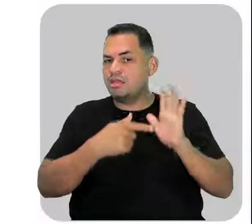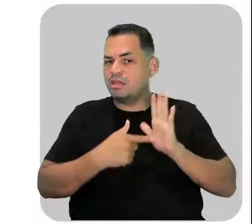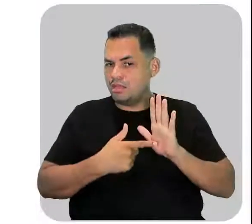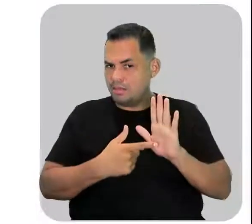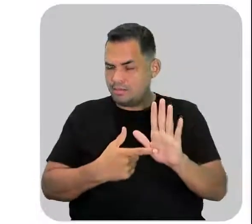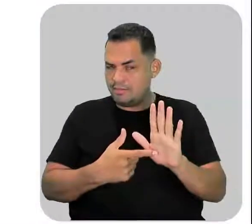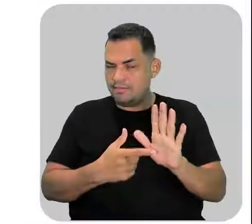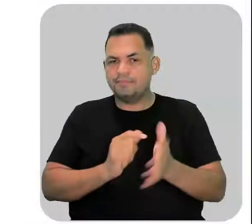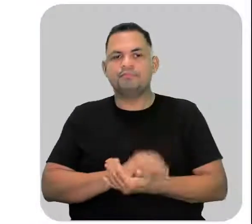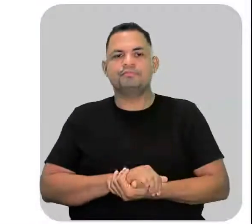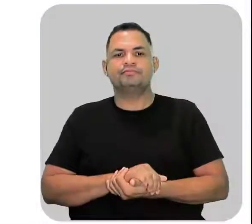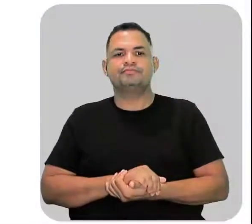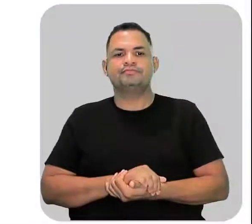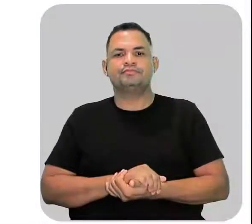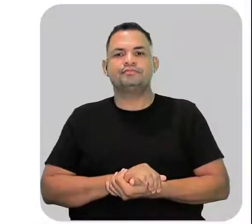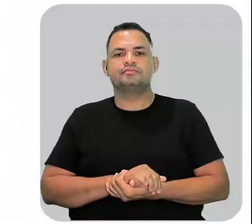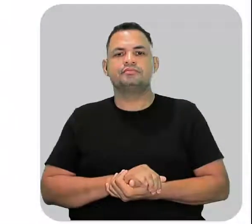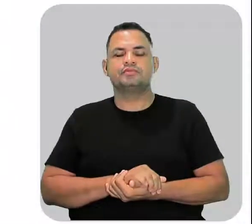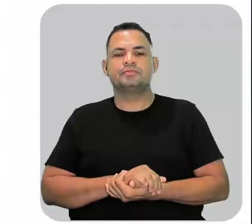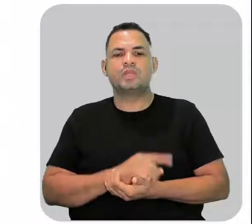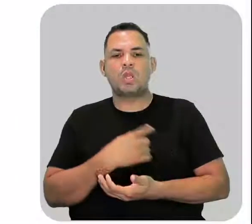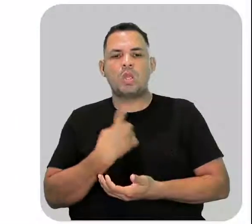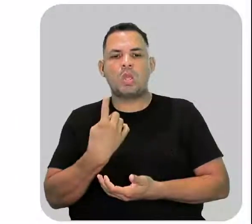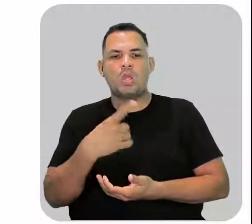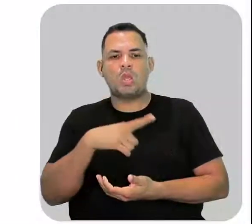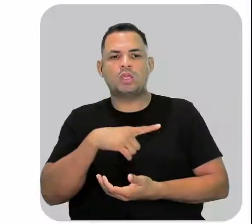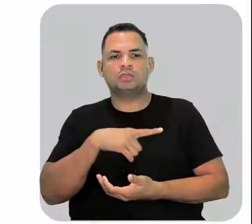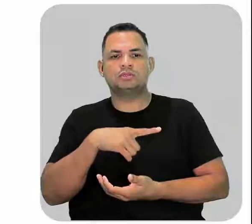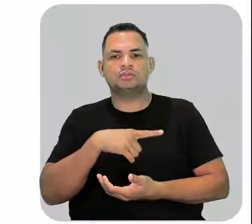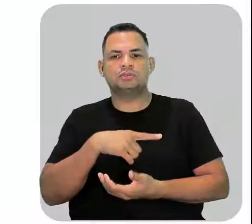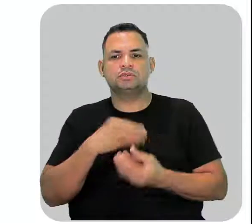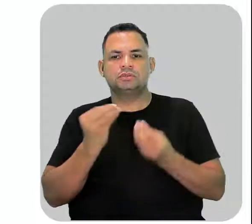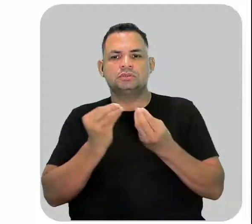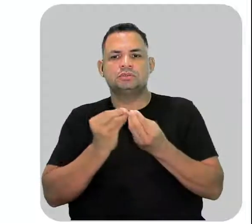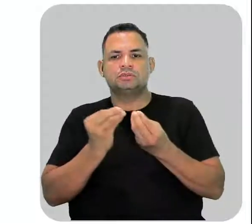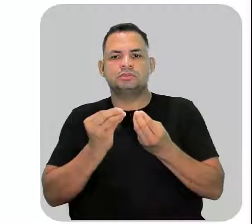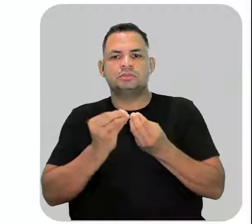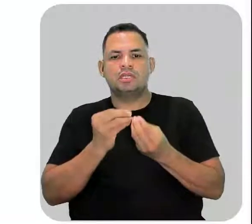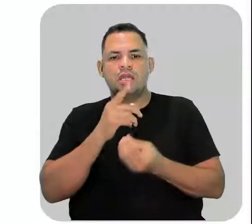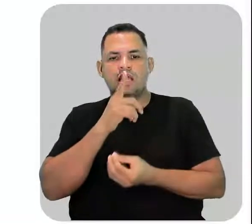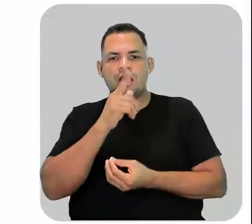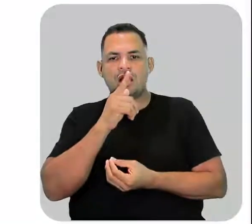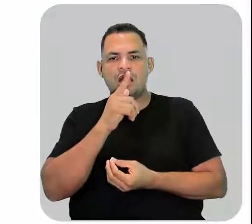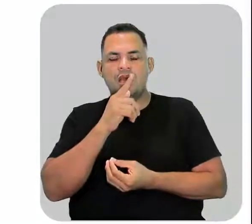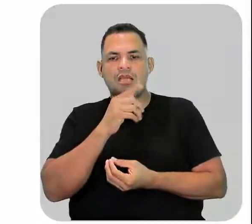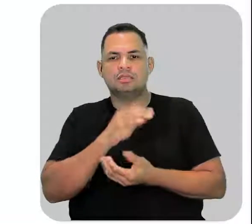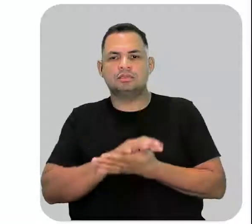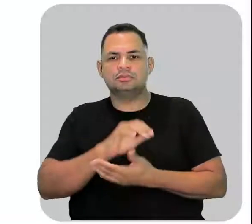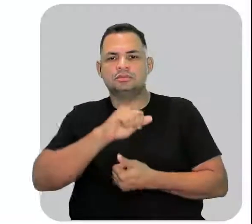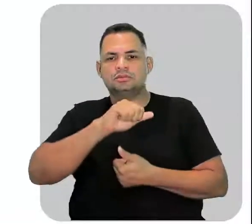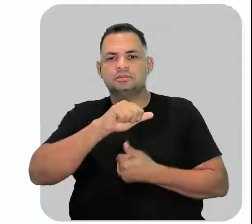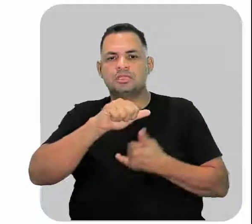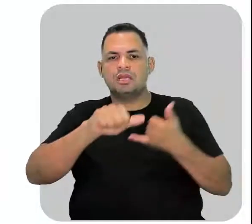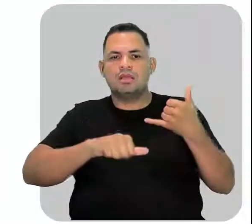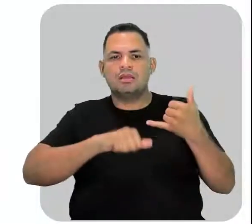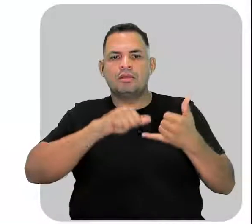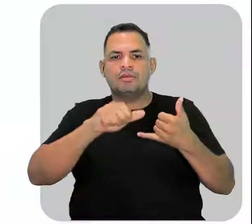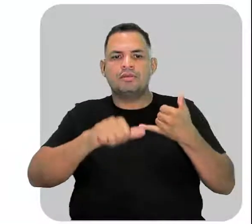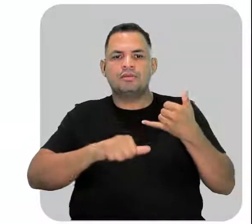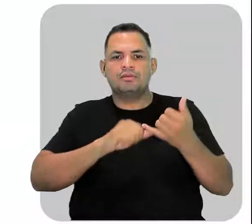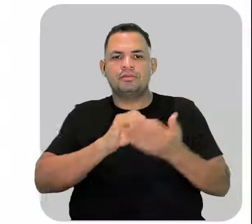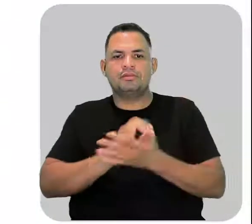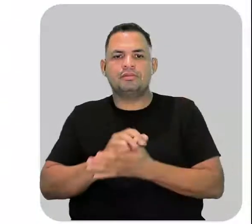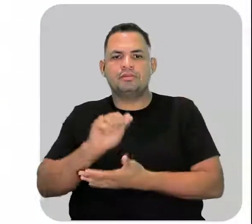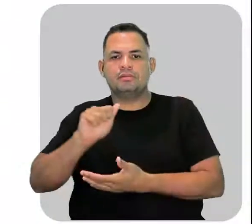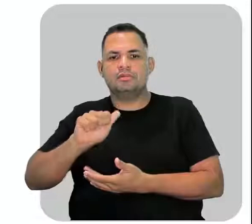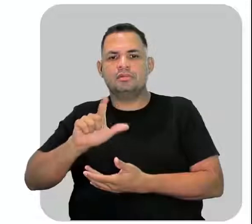dessa reação, onde nós temos aqui a molécula de água que vai reagir com o nosso